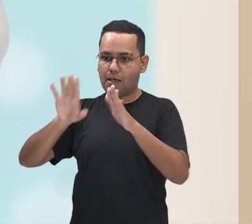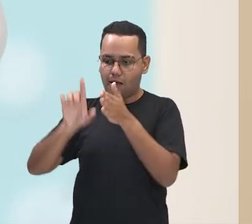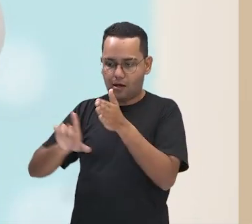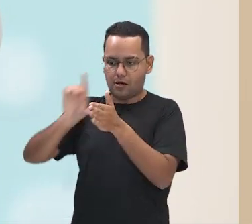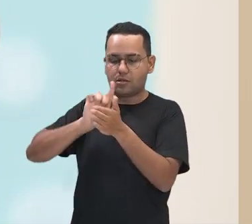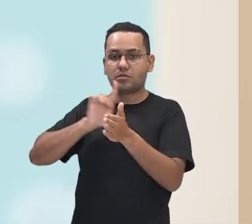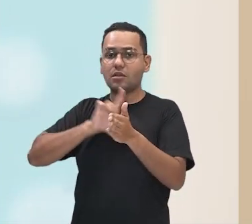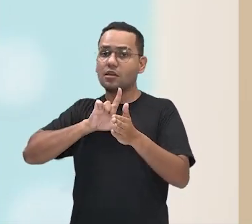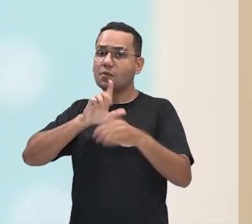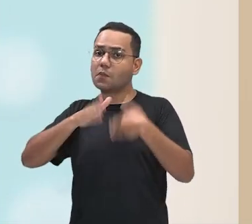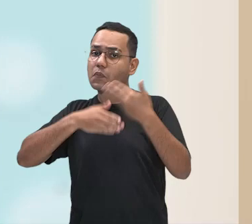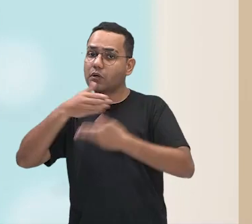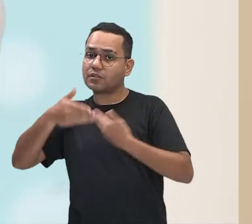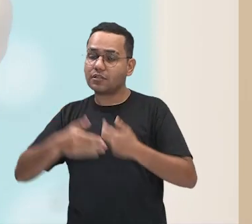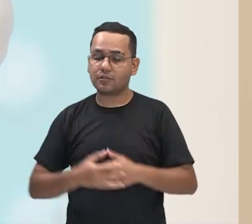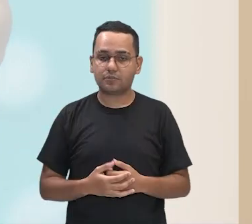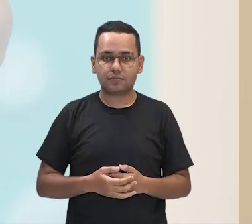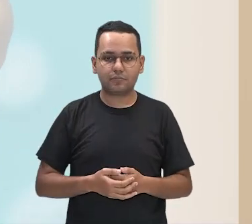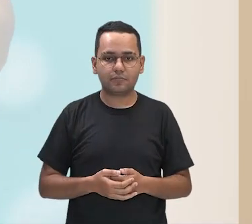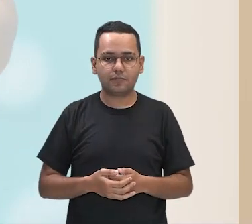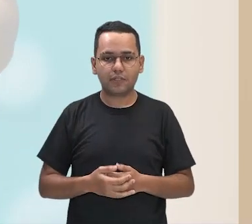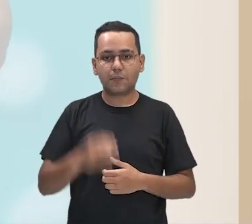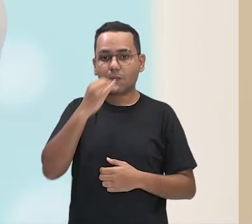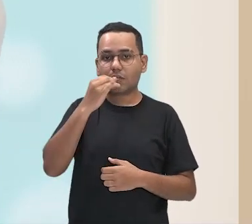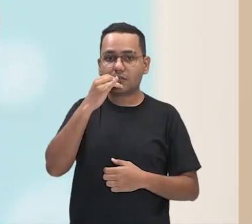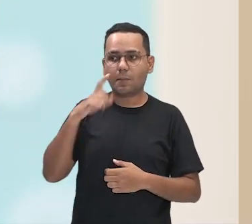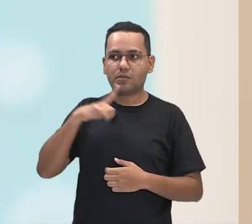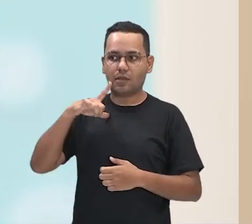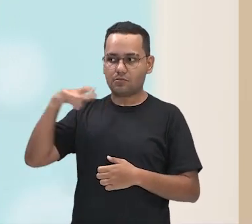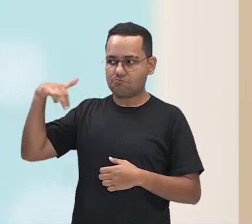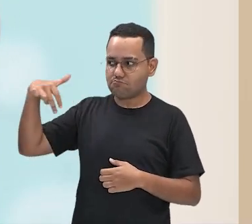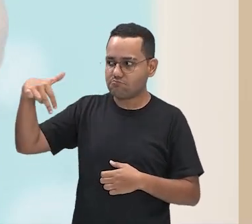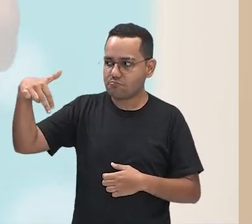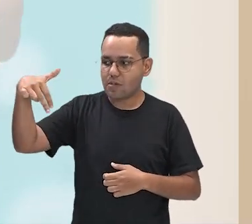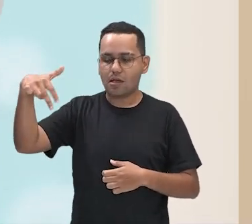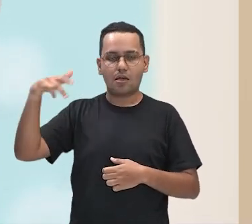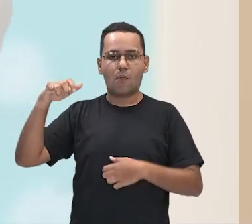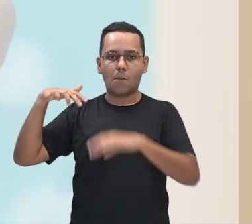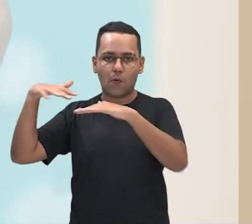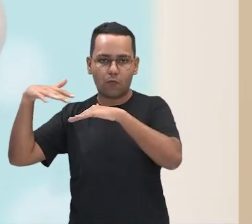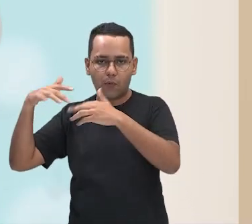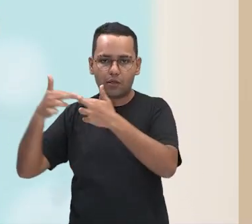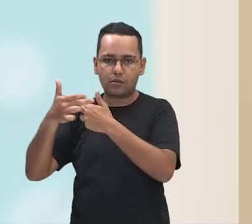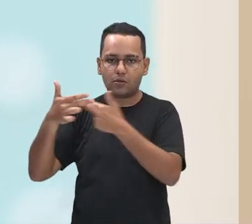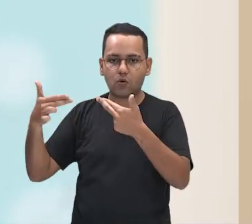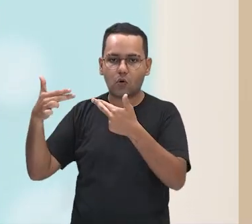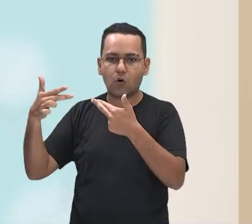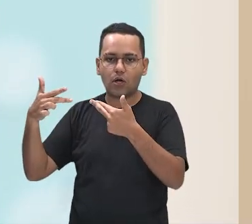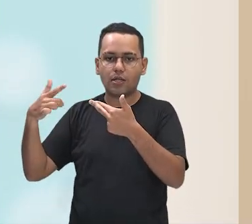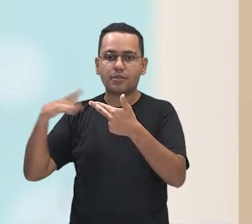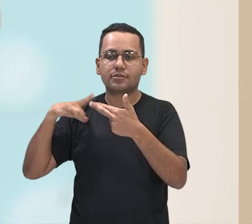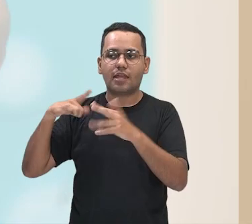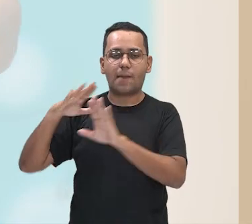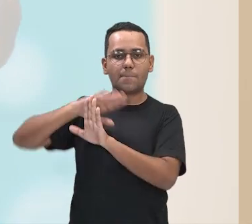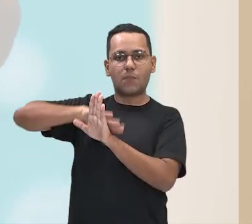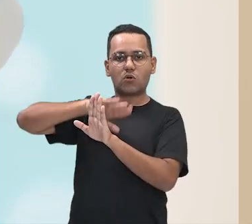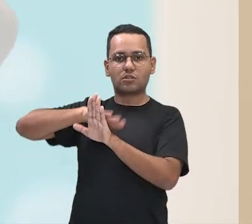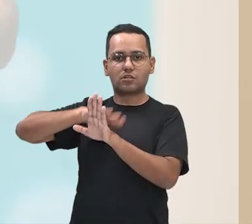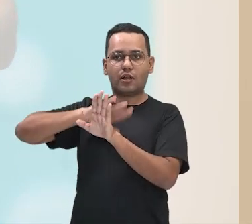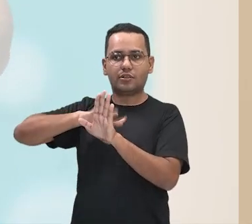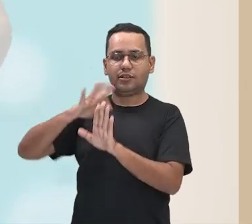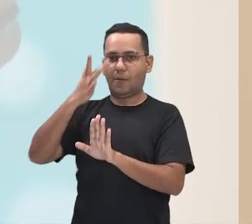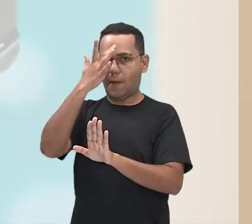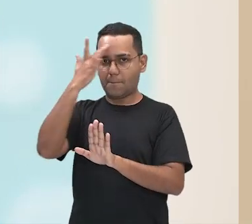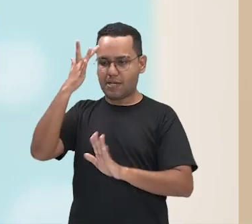Quando a gente vê aquele bonequinho aqui andando, aquela animação acontecendo na nossa aula, existiu um processo por detrás disso. Existiu uma pessoa que